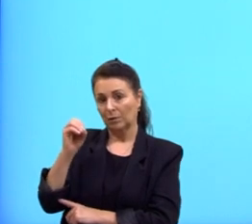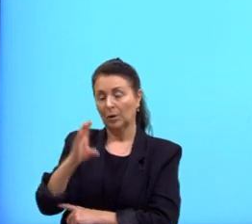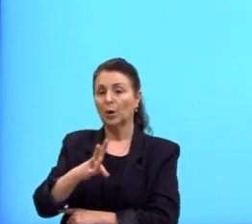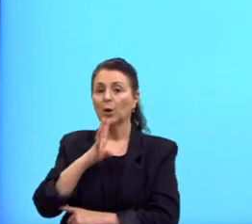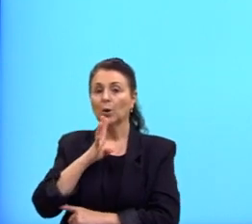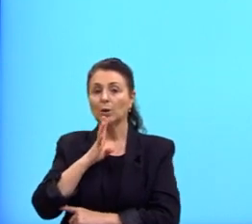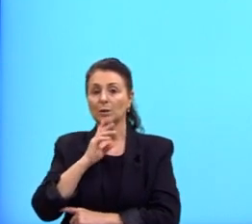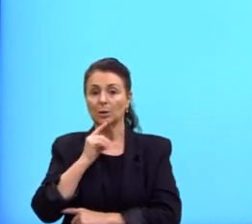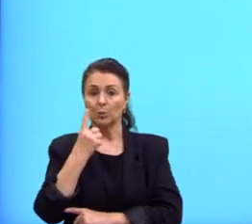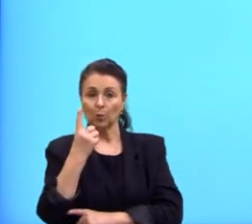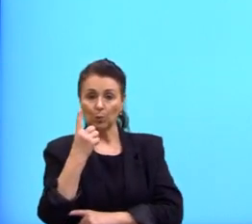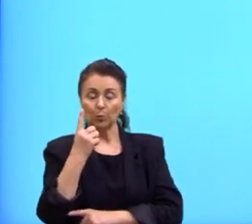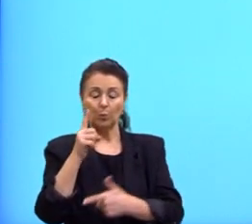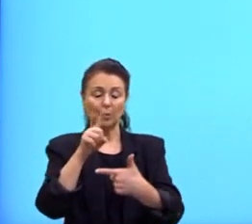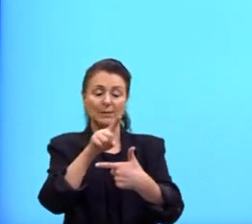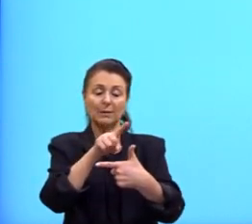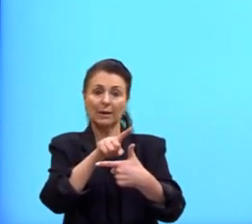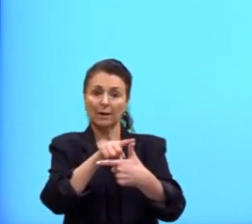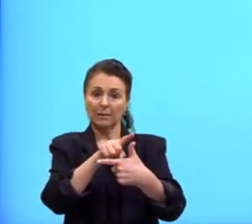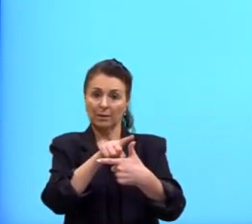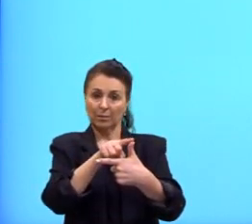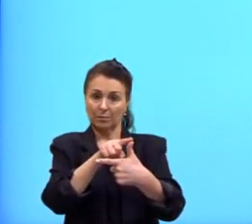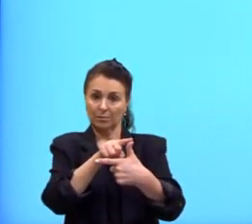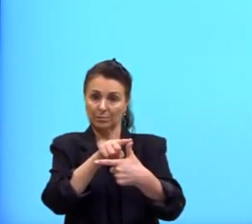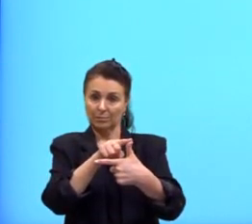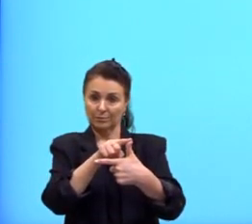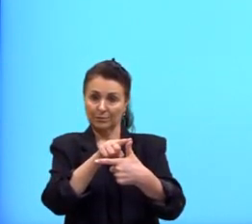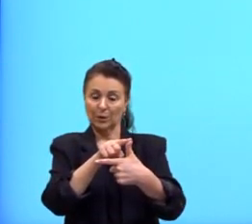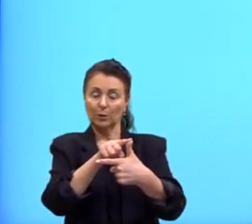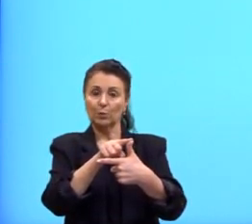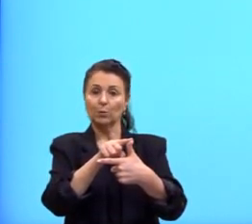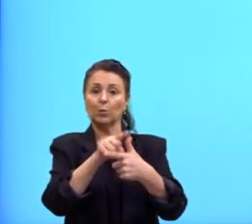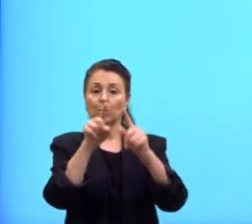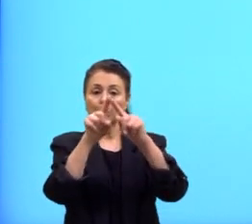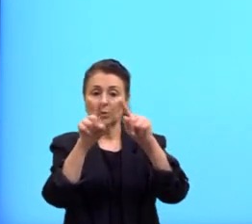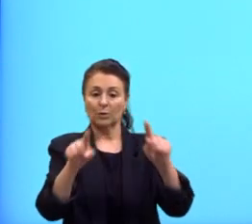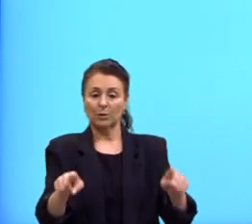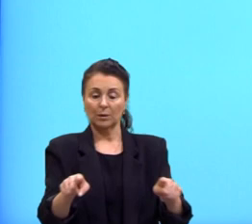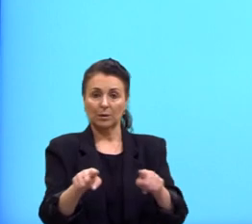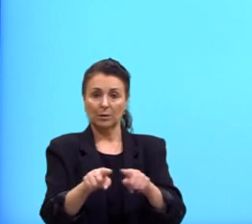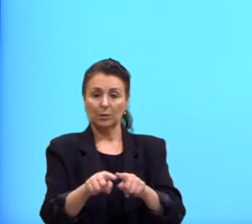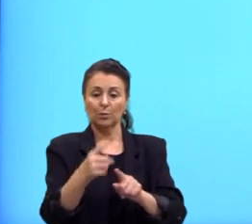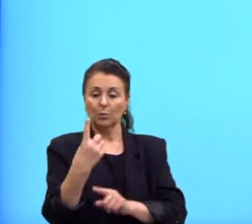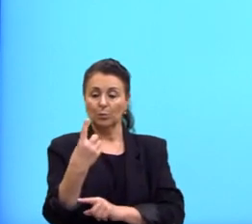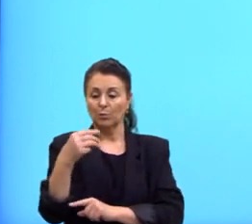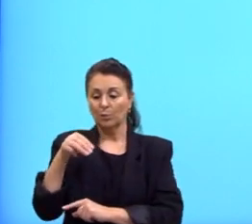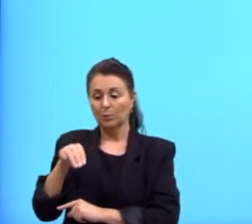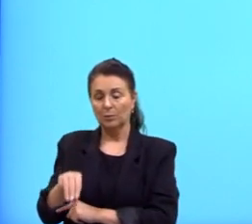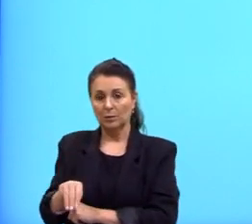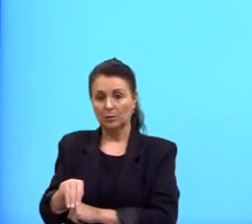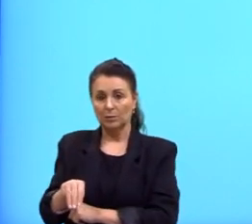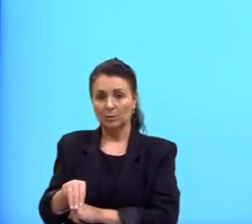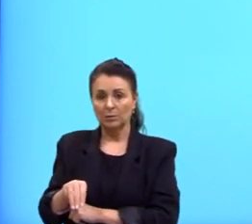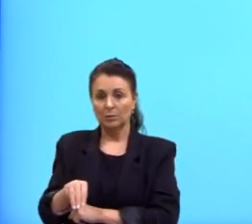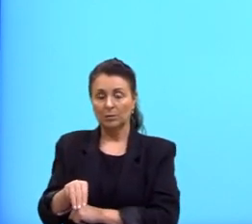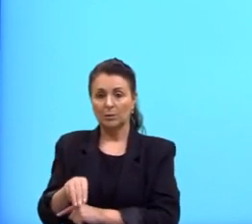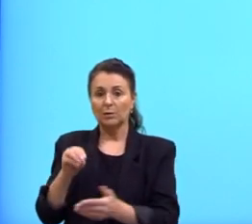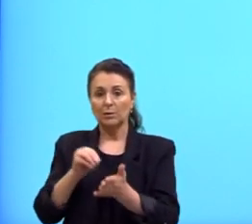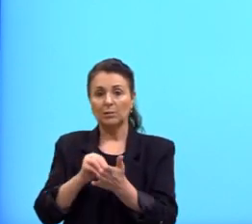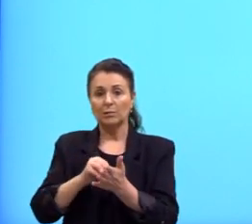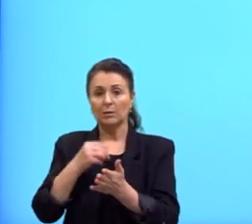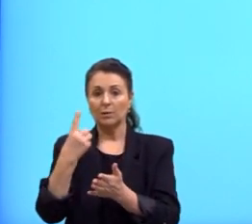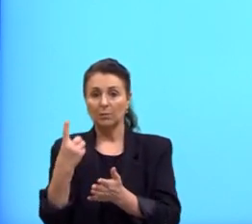medida de um dos catetos desse triângulo que foi formado que mede então um metro e nós buscamos